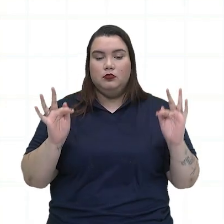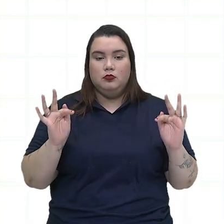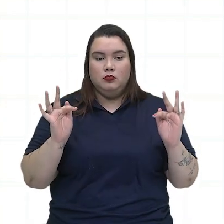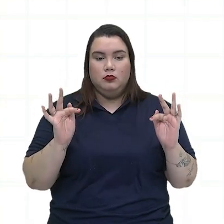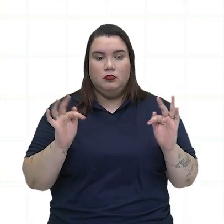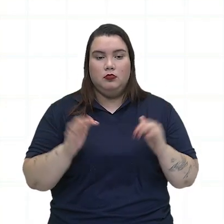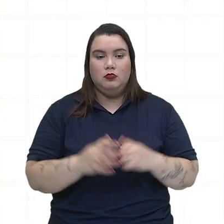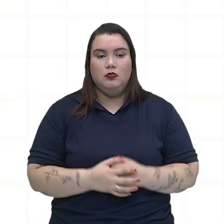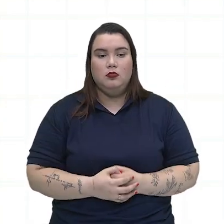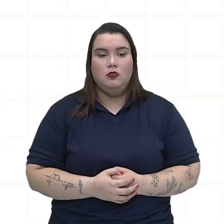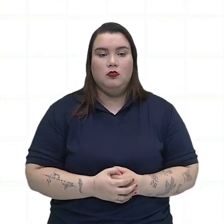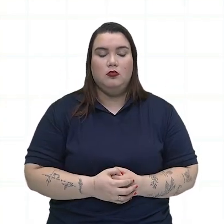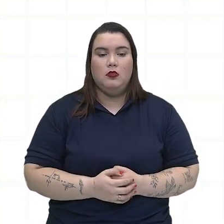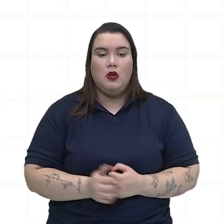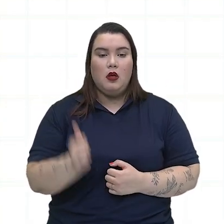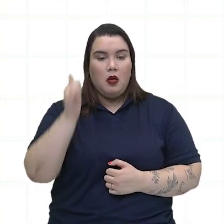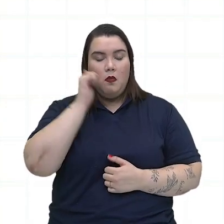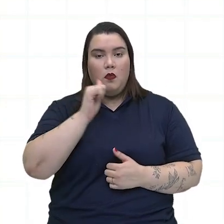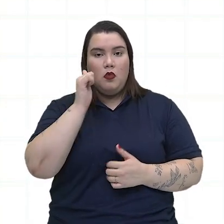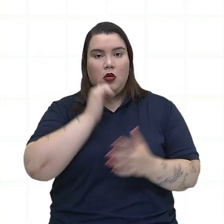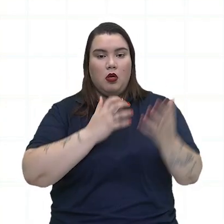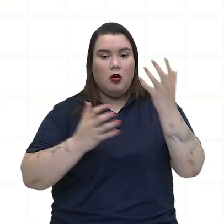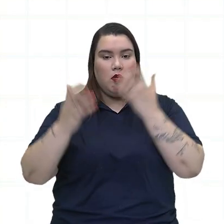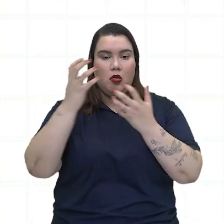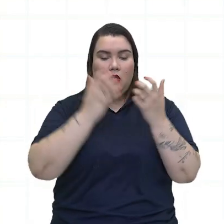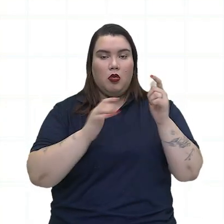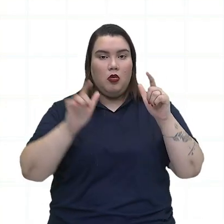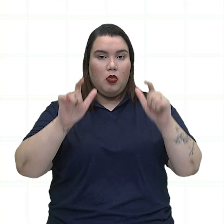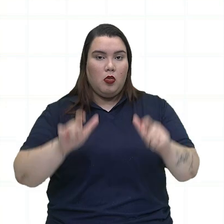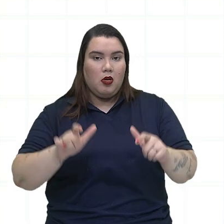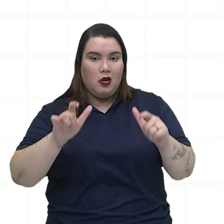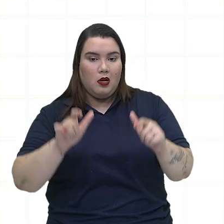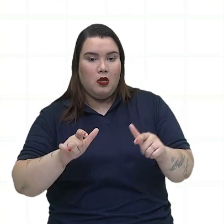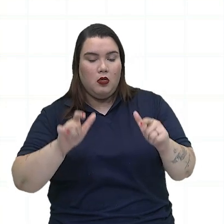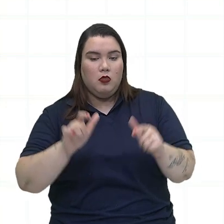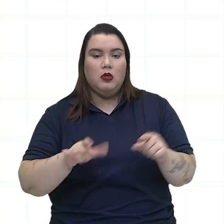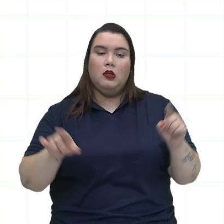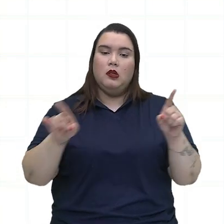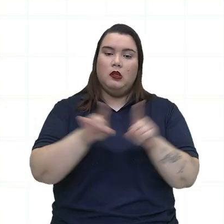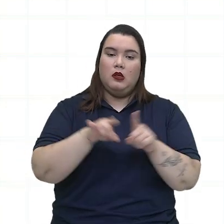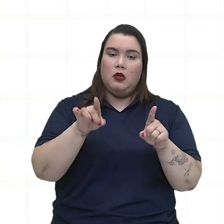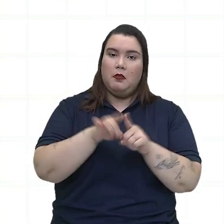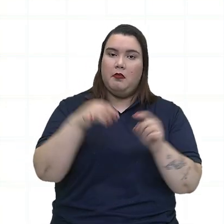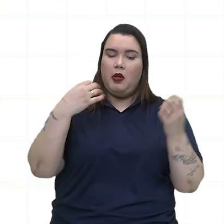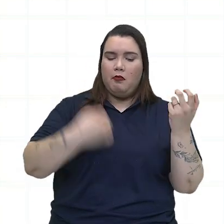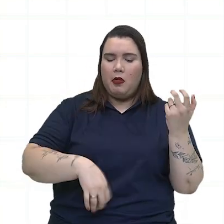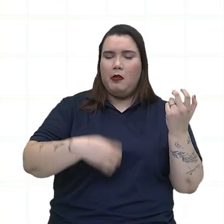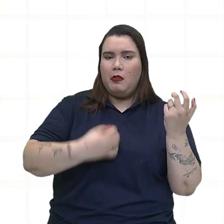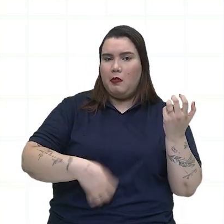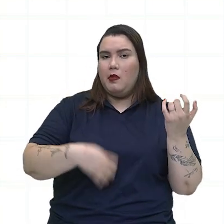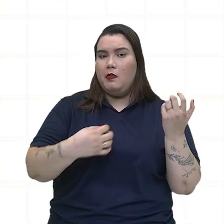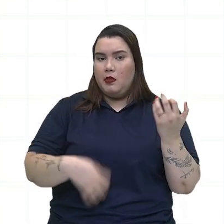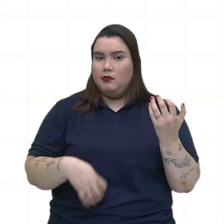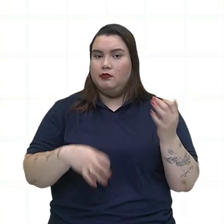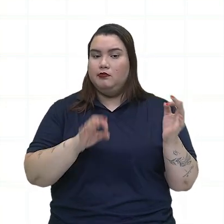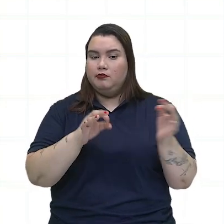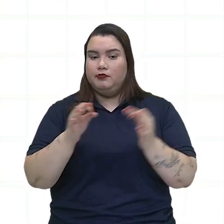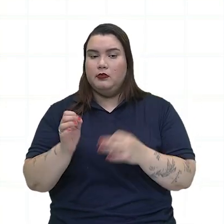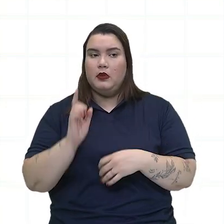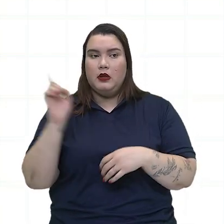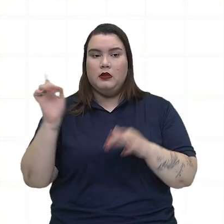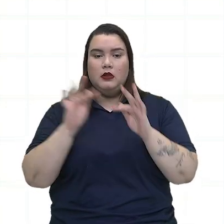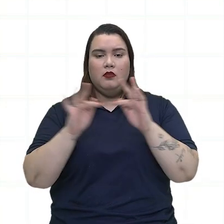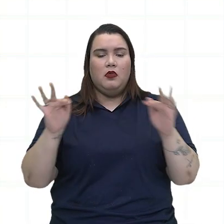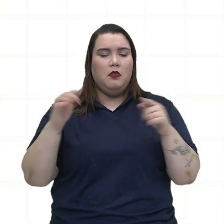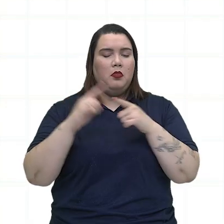Olha só, a cantora local ou o cantor local também toca guitarra. Por que eu coloquei